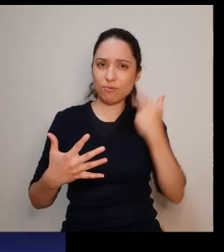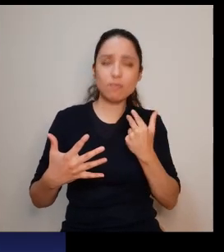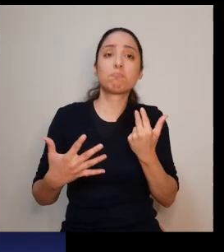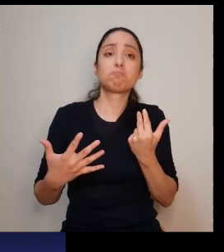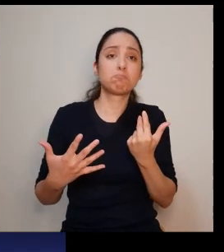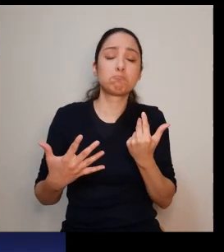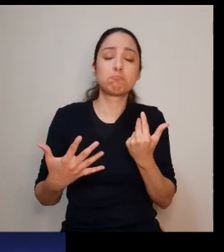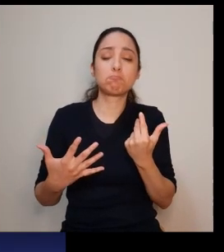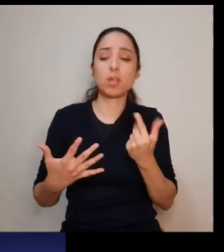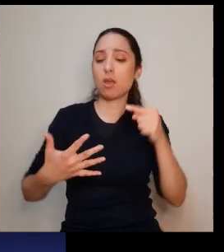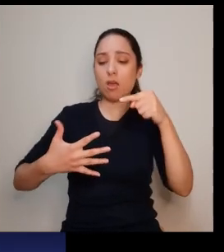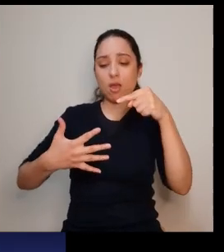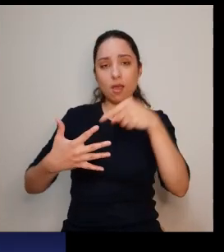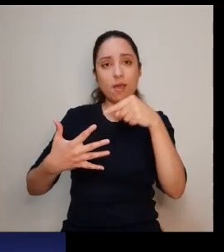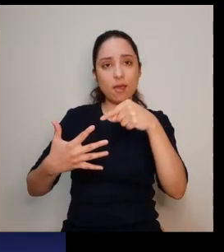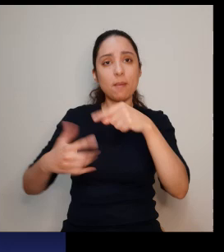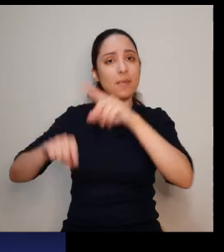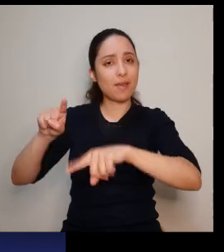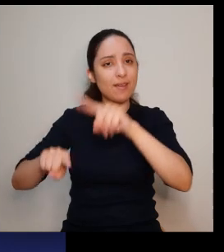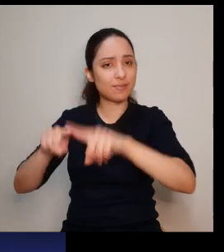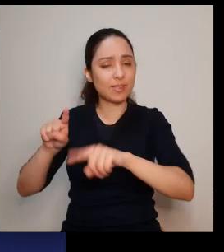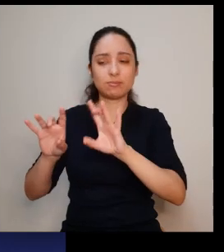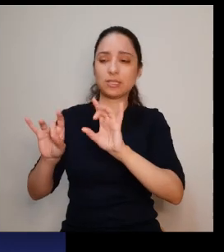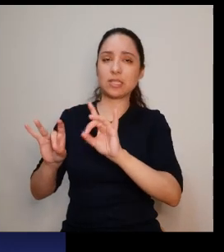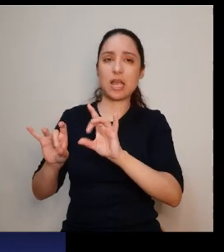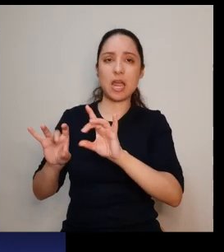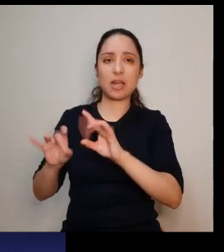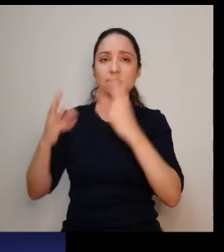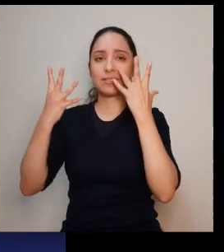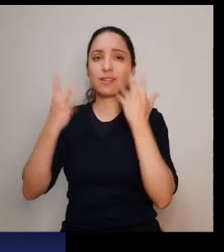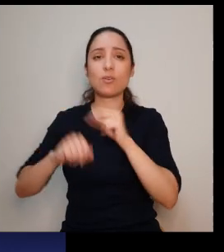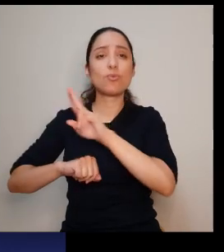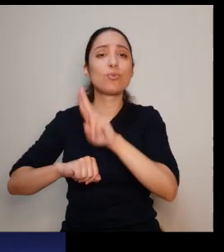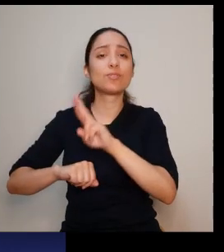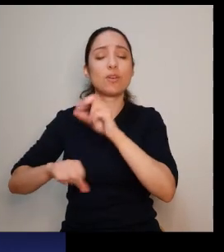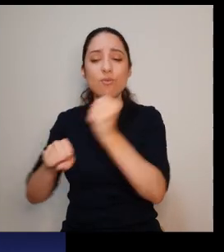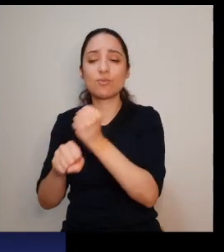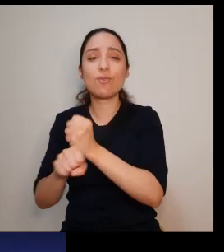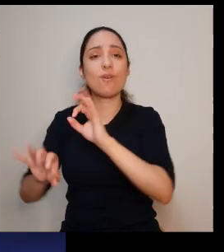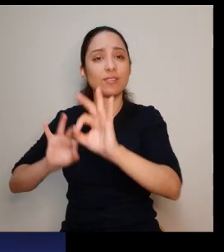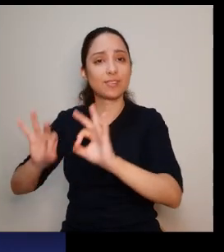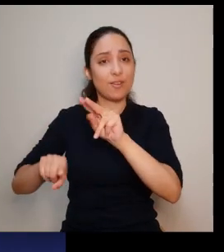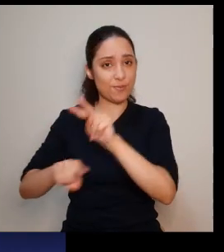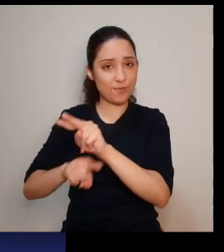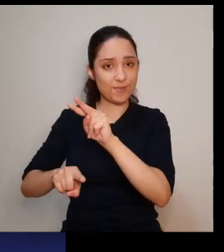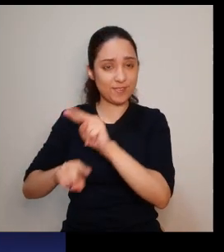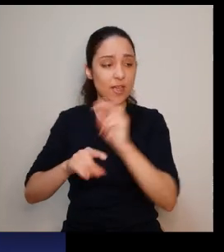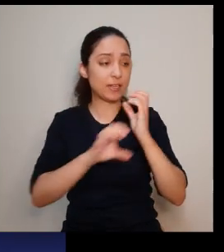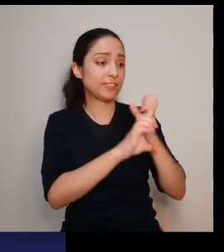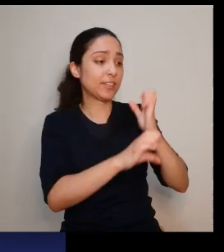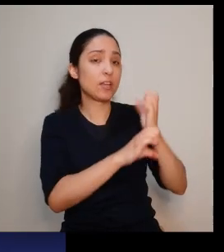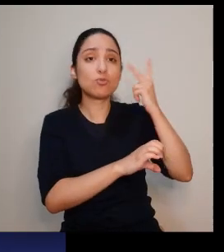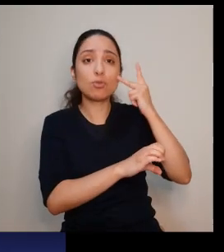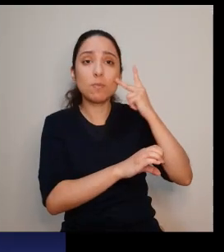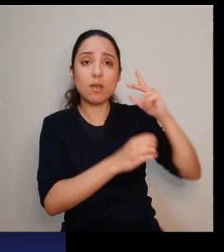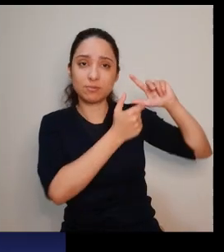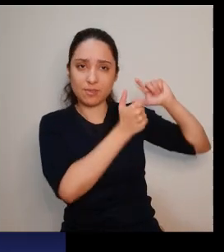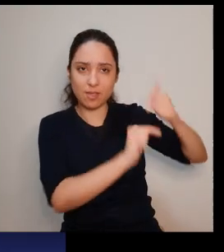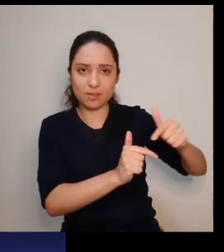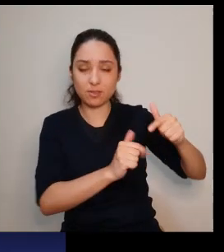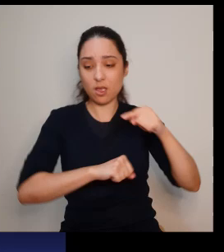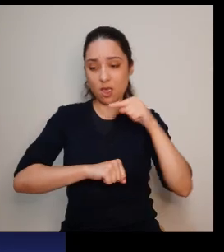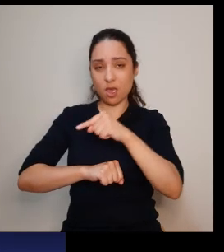técnicas e materiais naturais, com menor impacto ambiental e melhor custo-benefício quando se compara com medidas